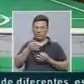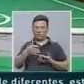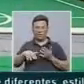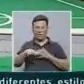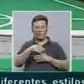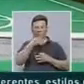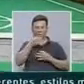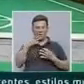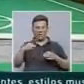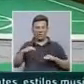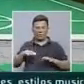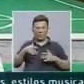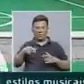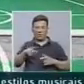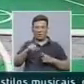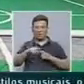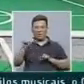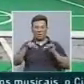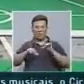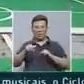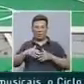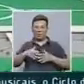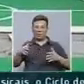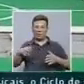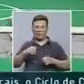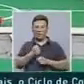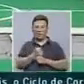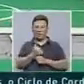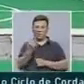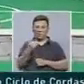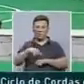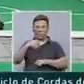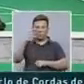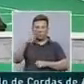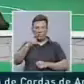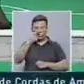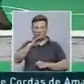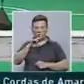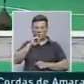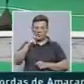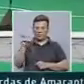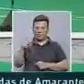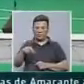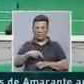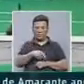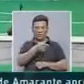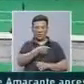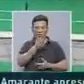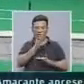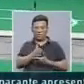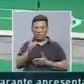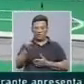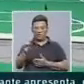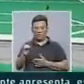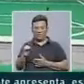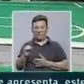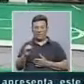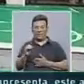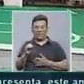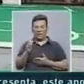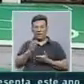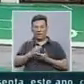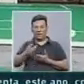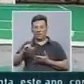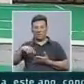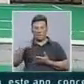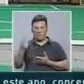mais informal possível. Isto é um laboratório gigantesco, sempre em ação, 24 horas por dia, as pessoas só podem cá estar das 9 até às 20, a